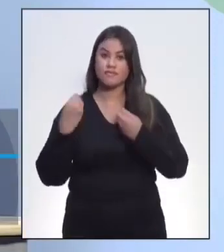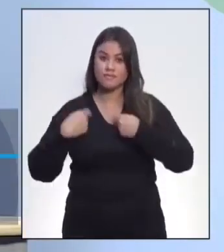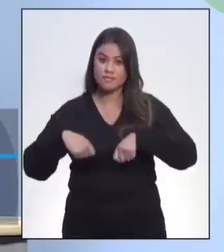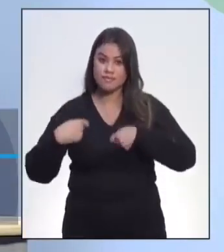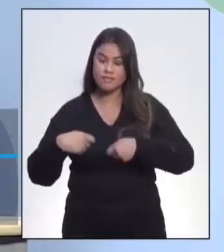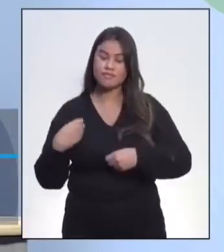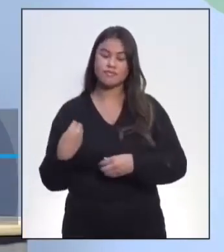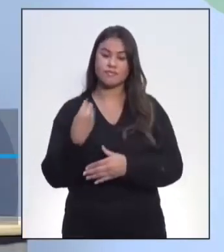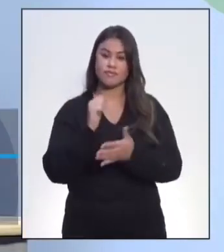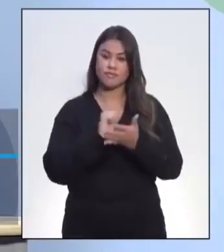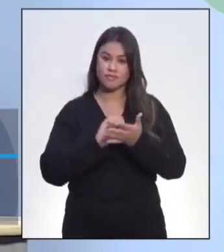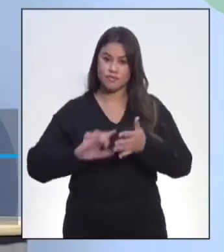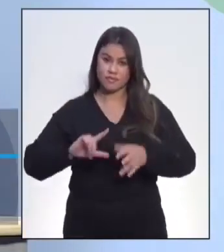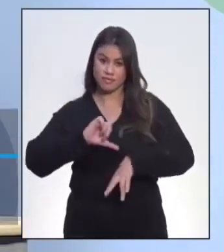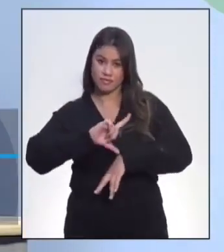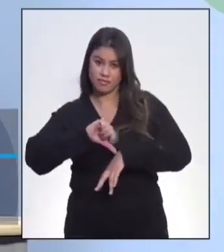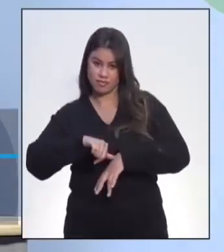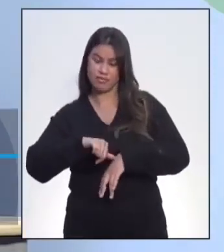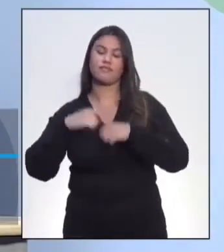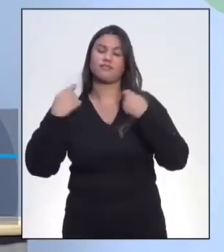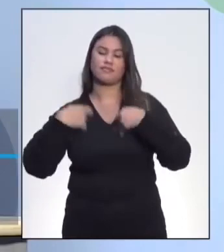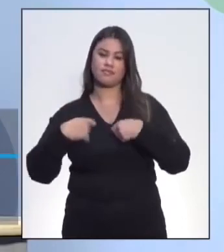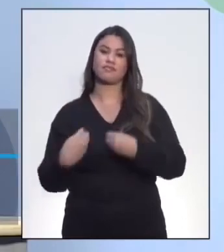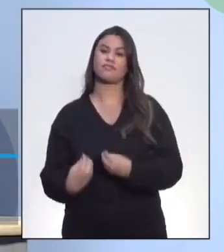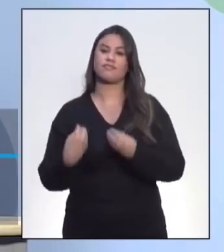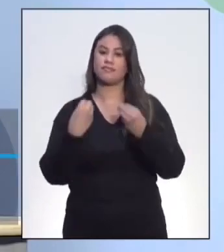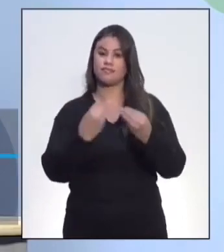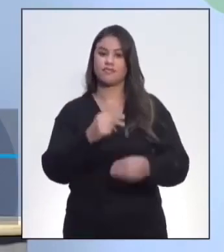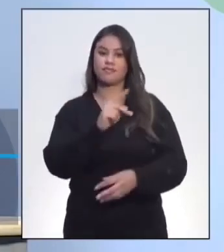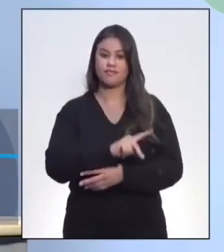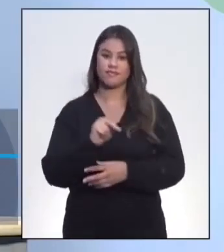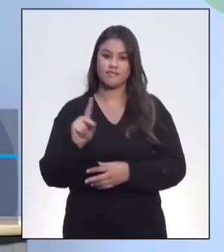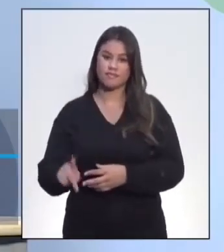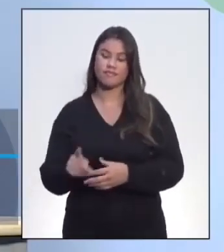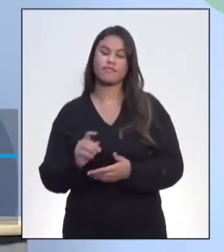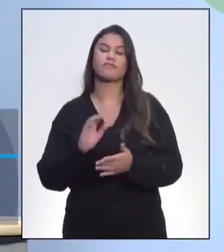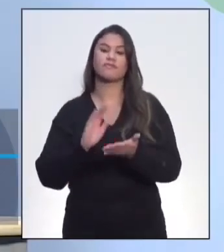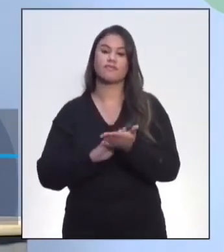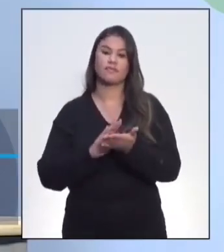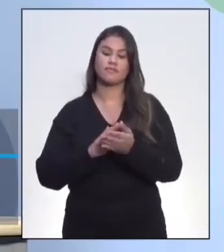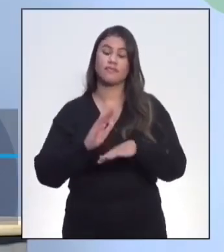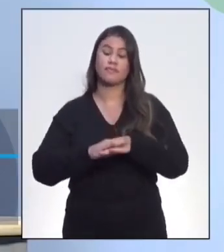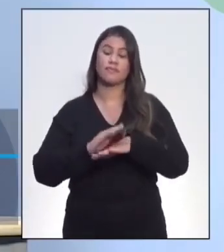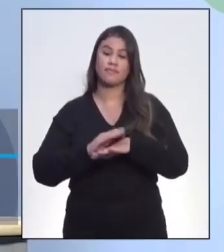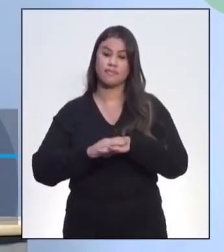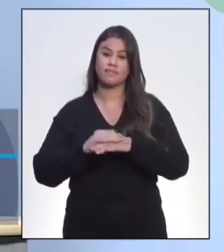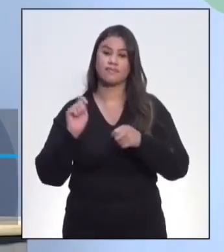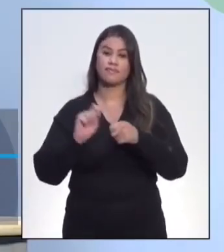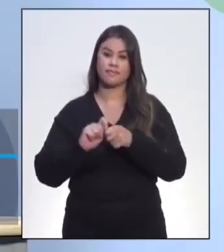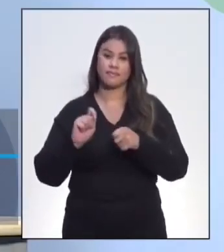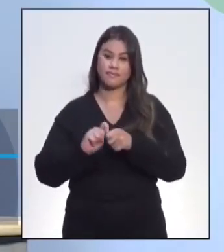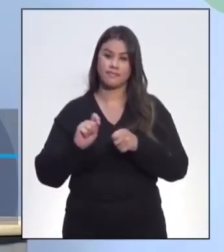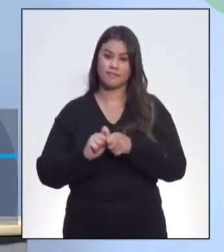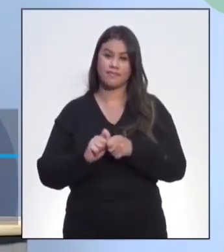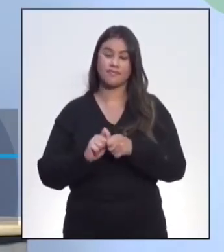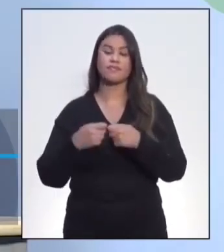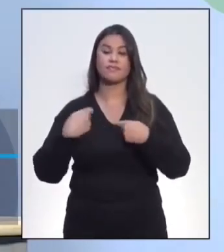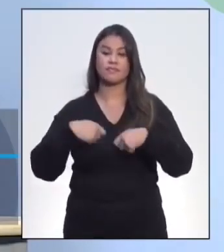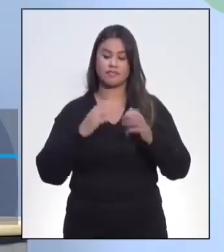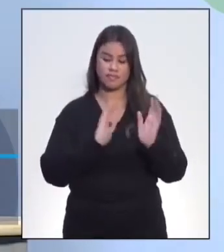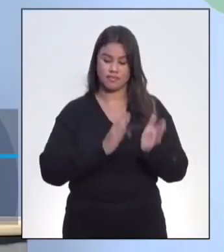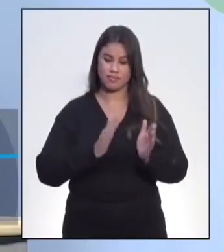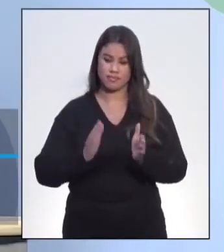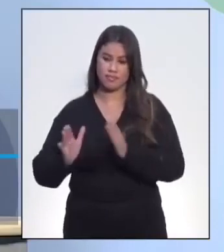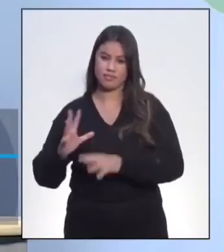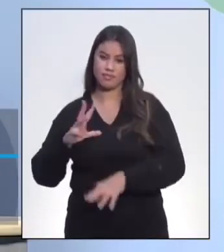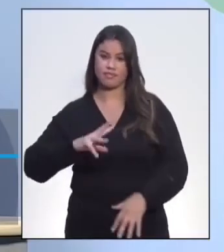alguma atividade atrasada, não deixe de entregar essa atividade, faça. Deixe sempre as suas coisas organizadas, né? As